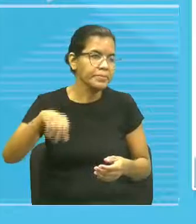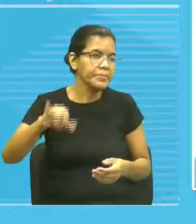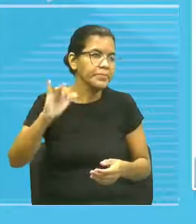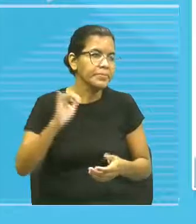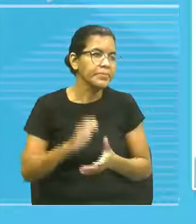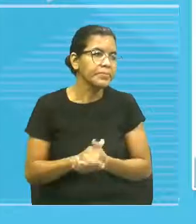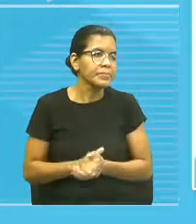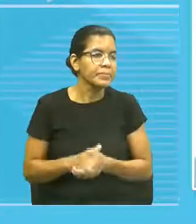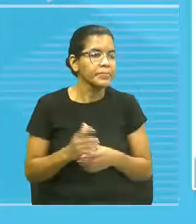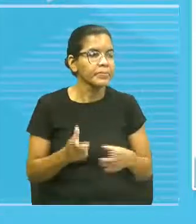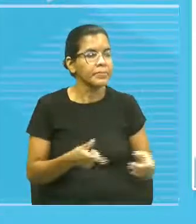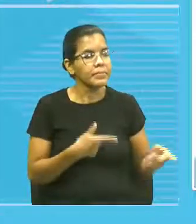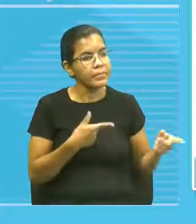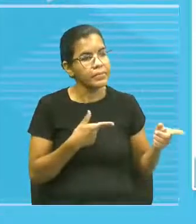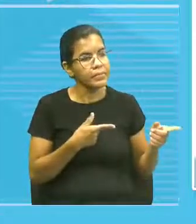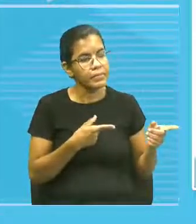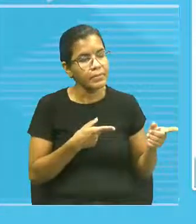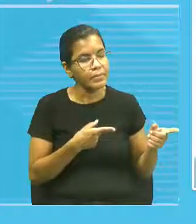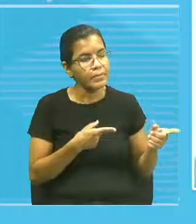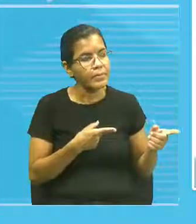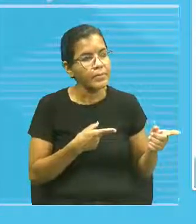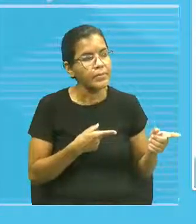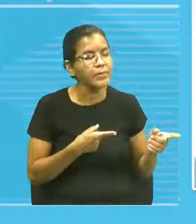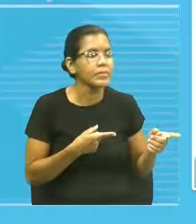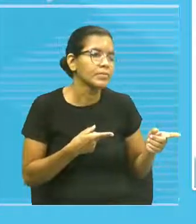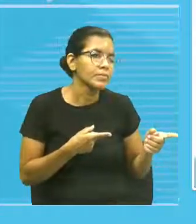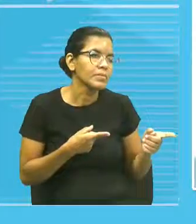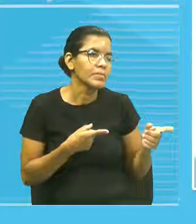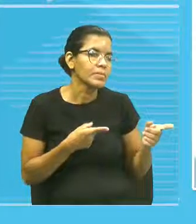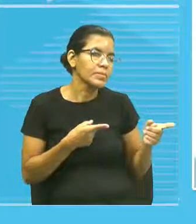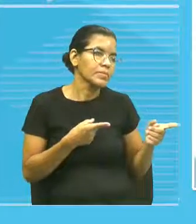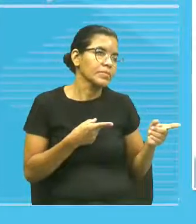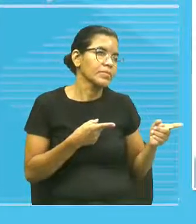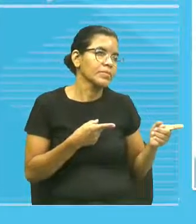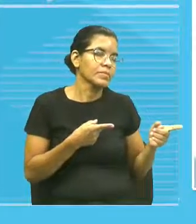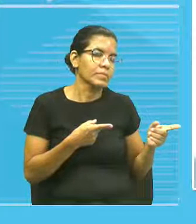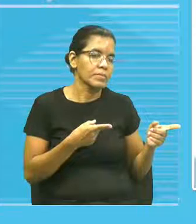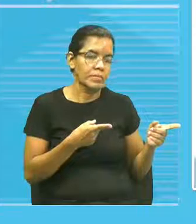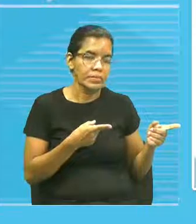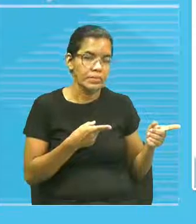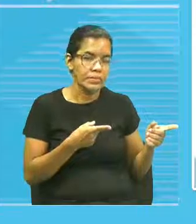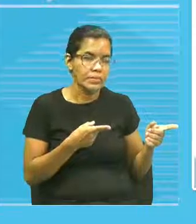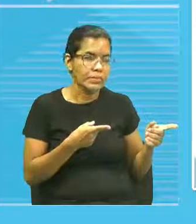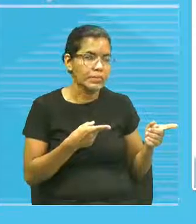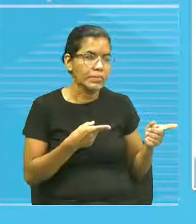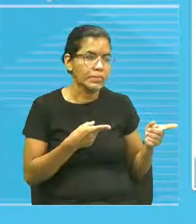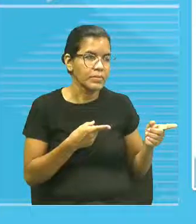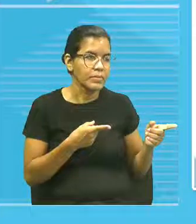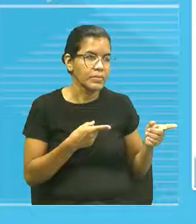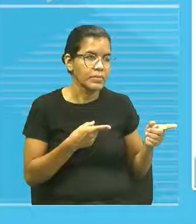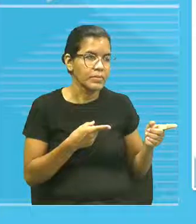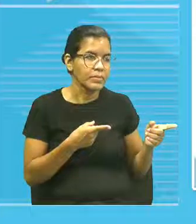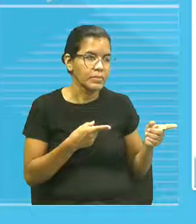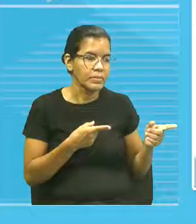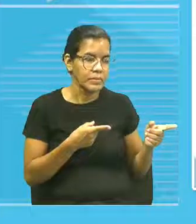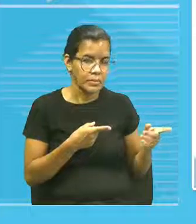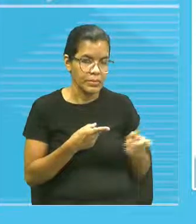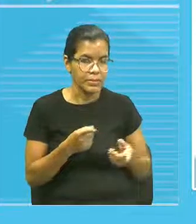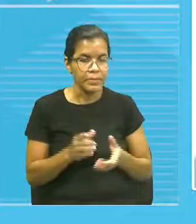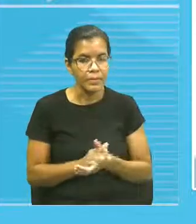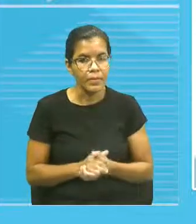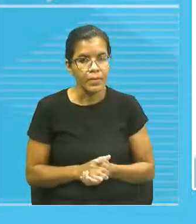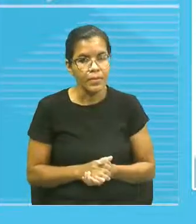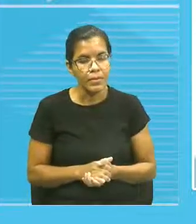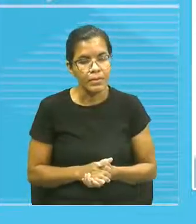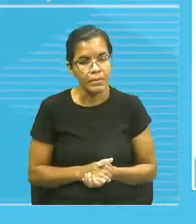1.400 quilojoules em 1 hora. Tênis: 1.900, futebol 2.200 e corrida